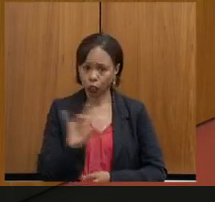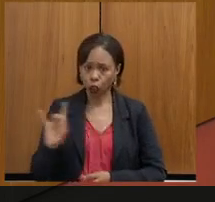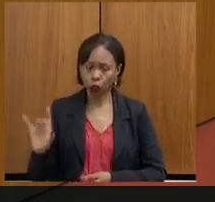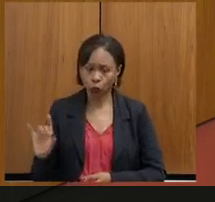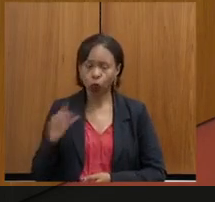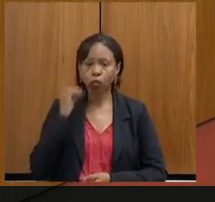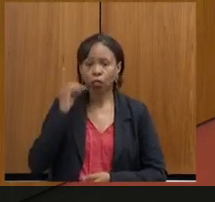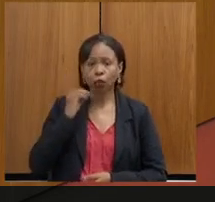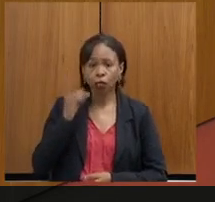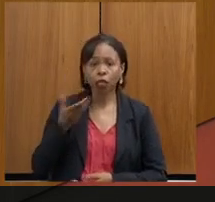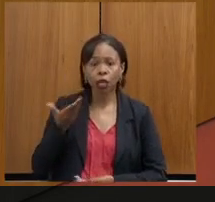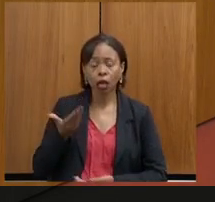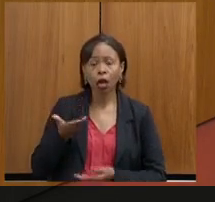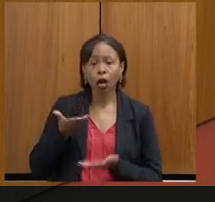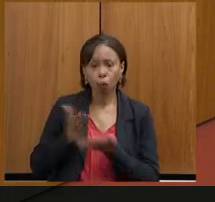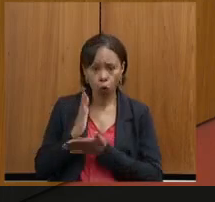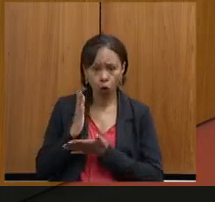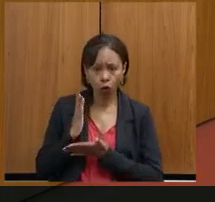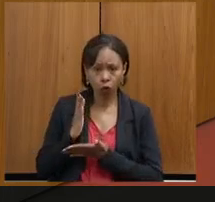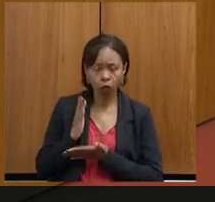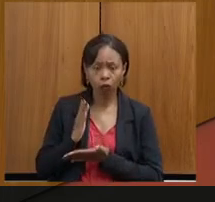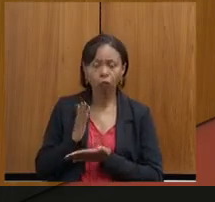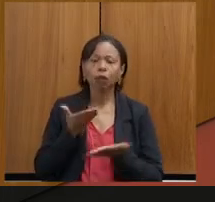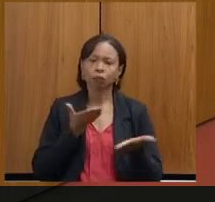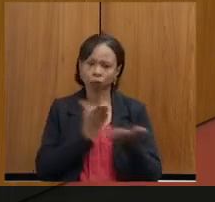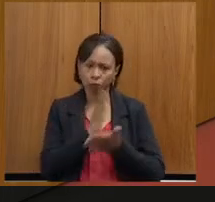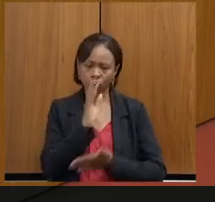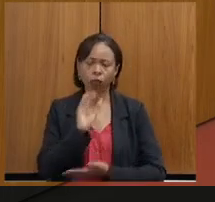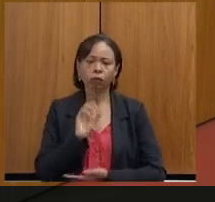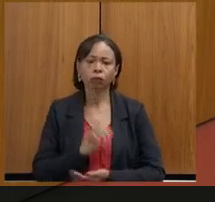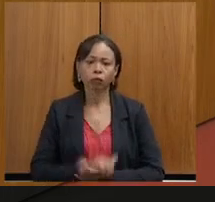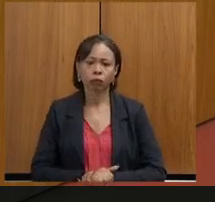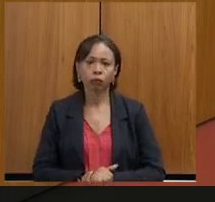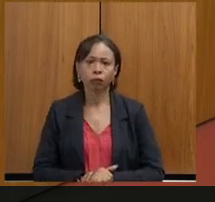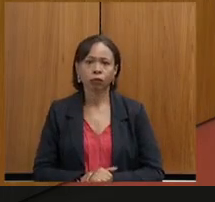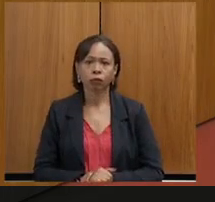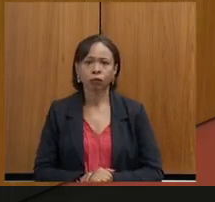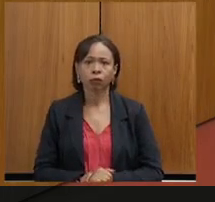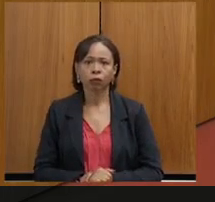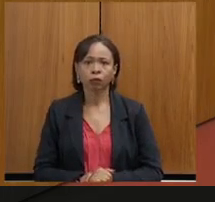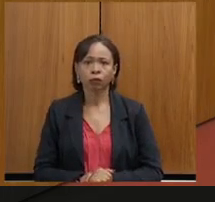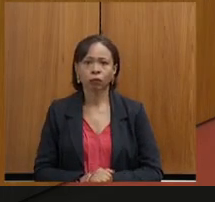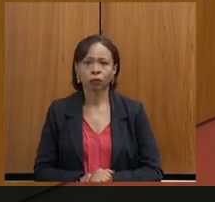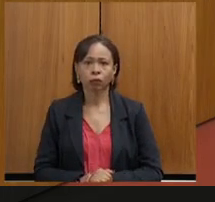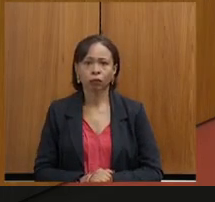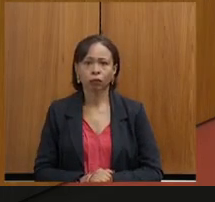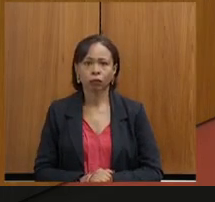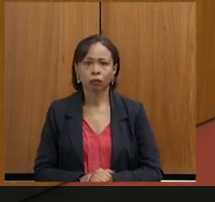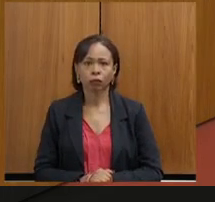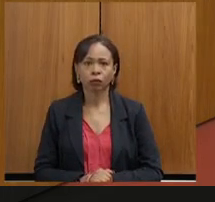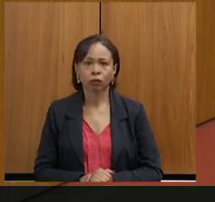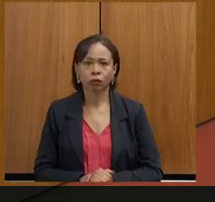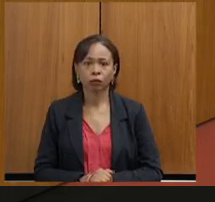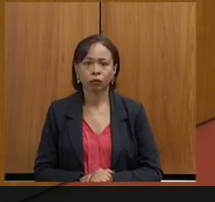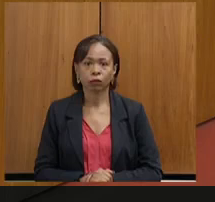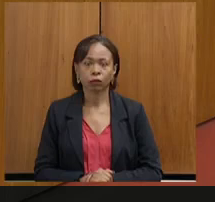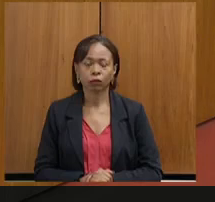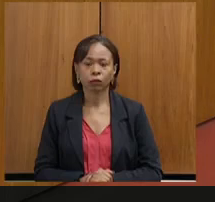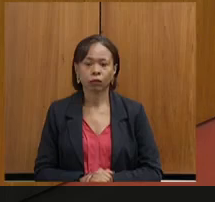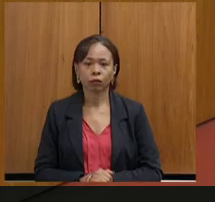os senhores deputados que a prova permanente 15 anos aprovado não o